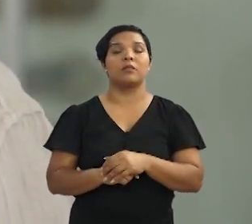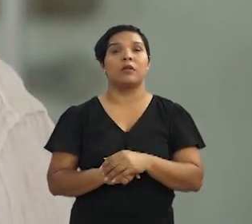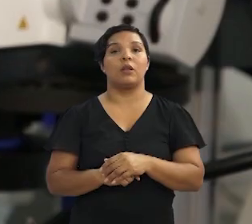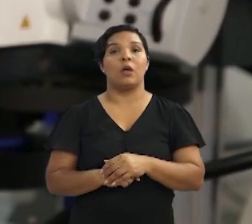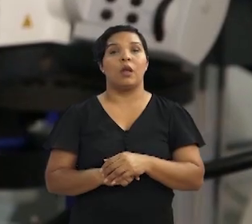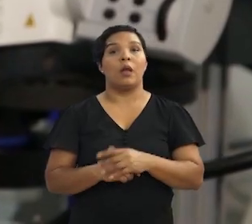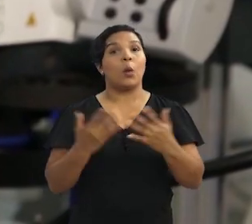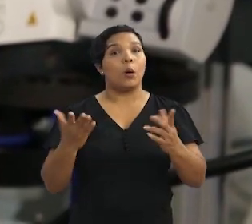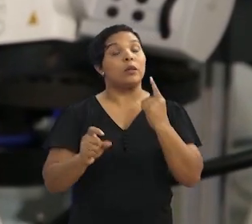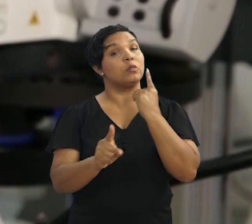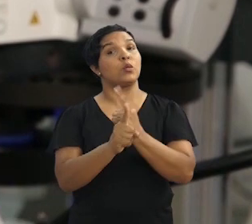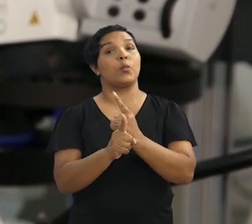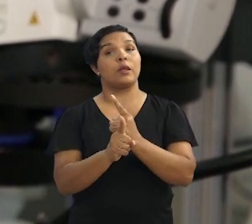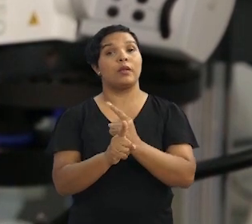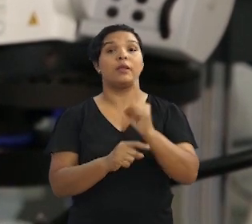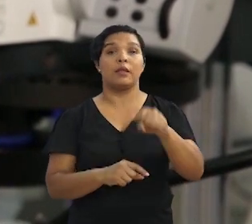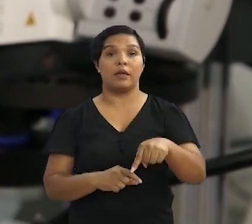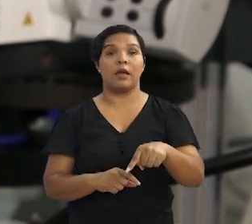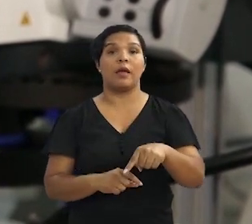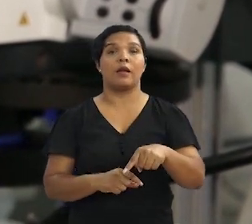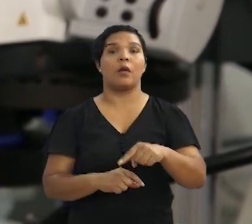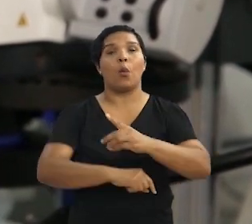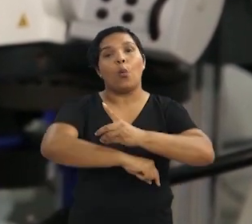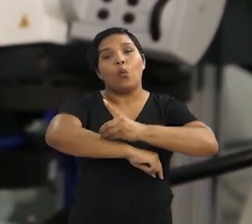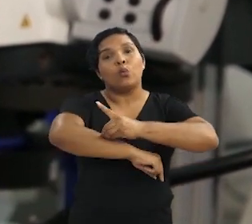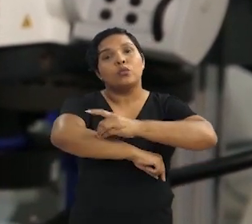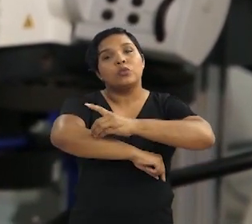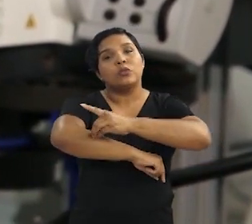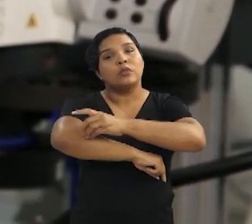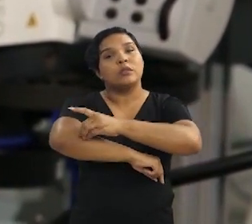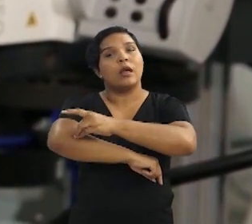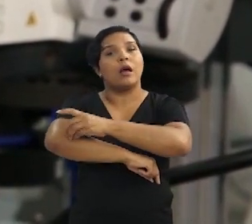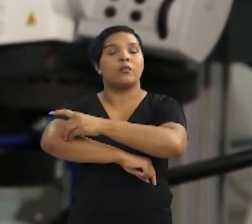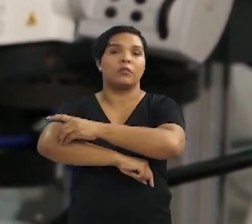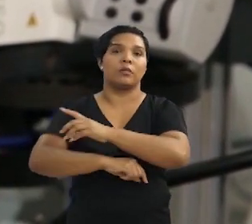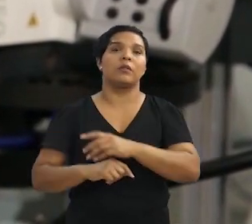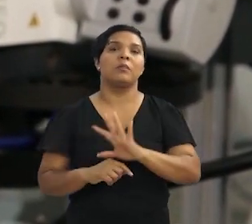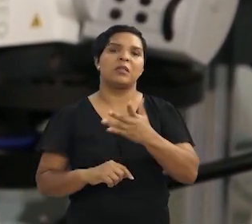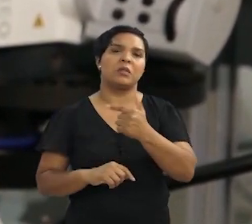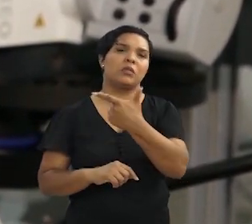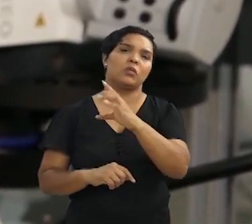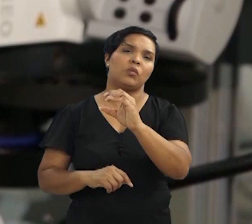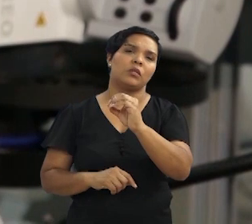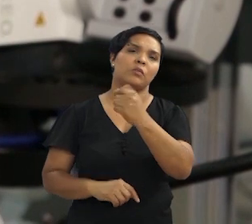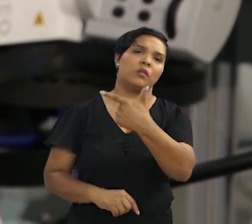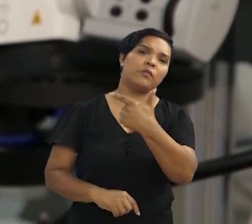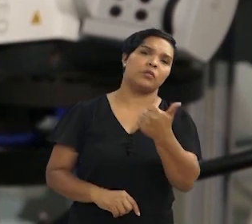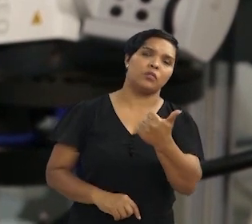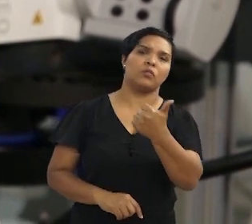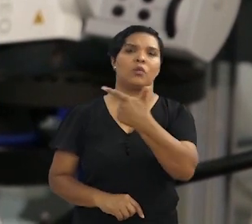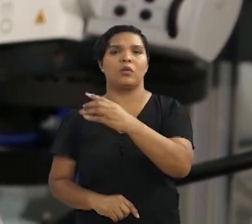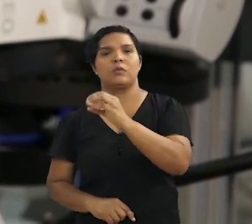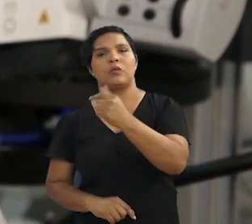parecida. Quando eu descobri que era um dinossauro, foi mais ou menos ali entre 2021